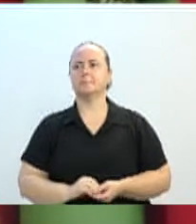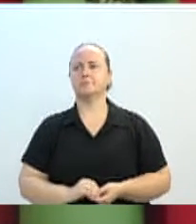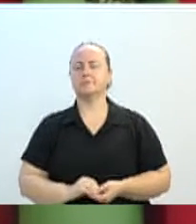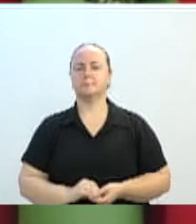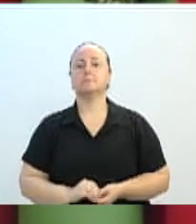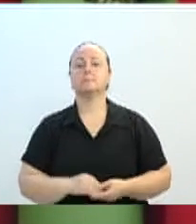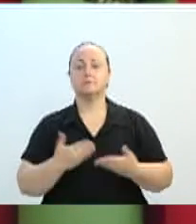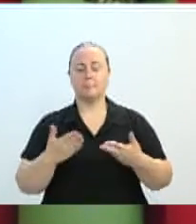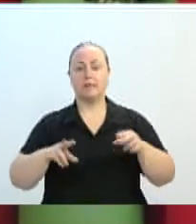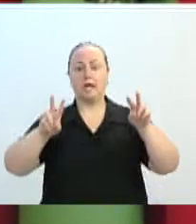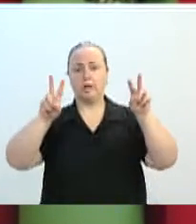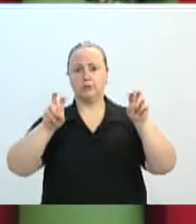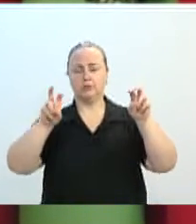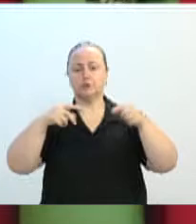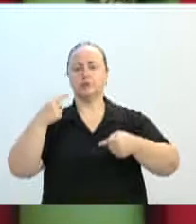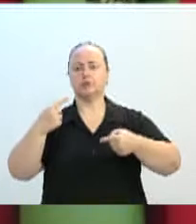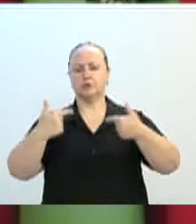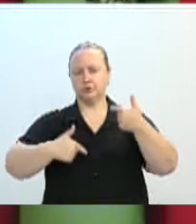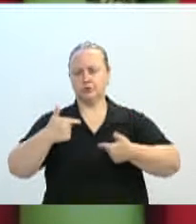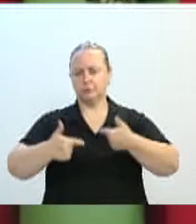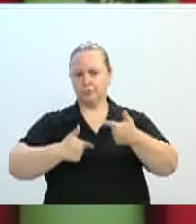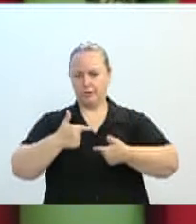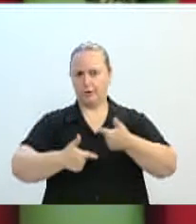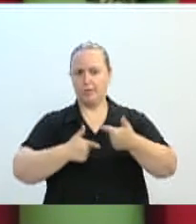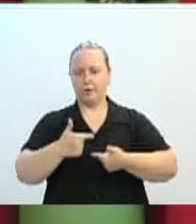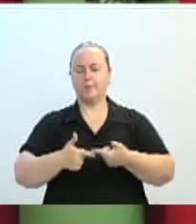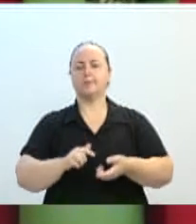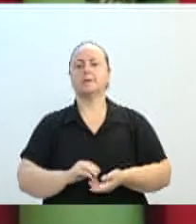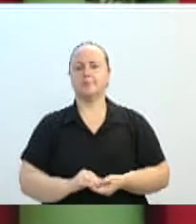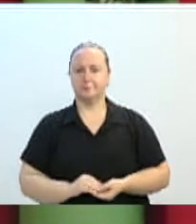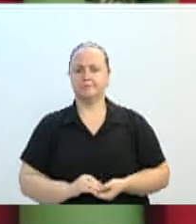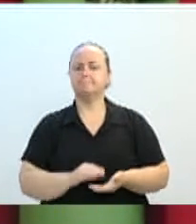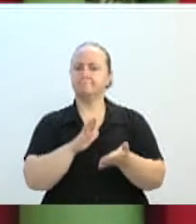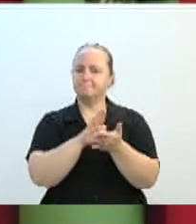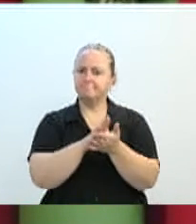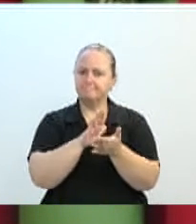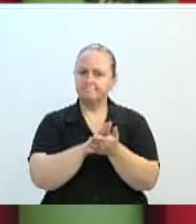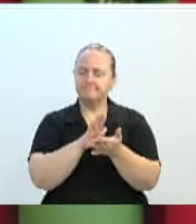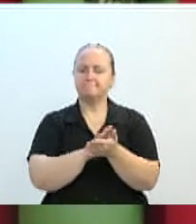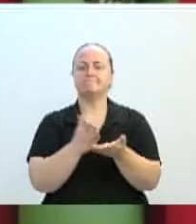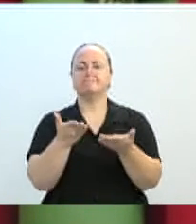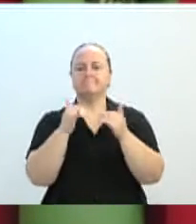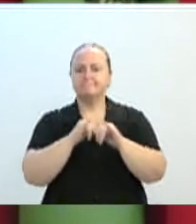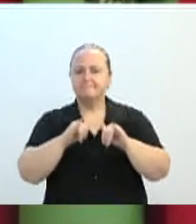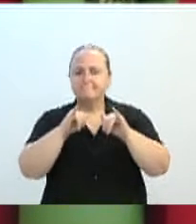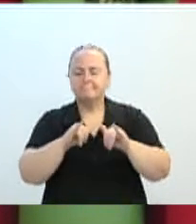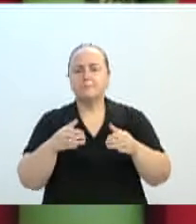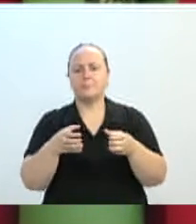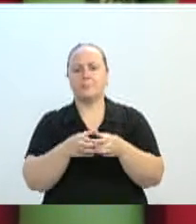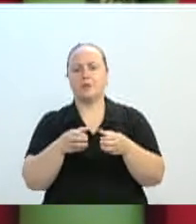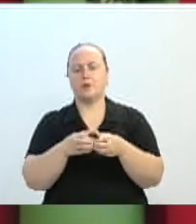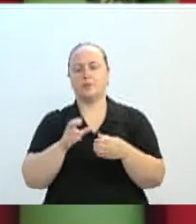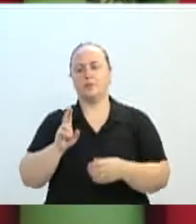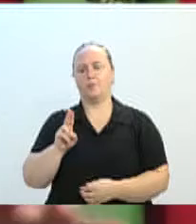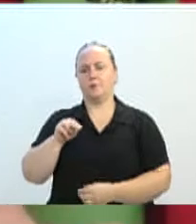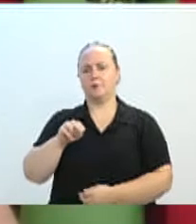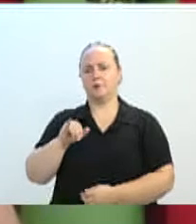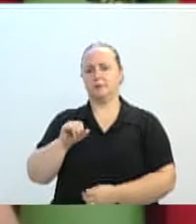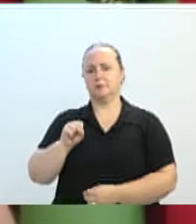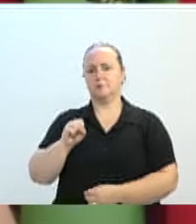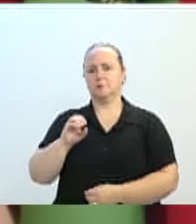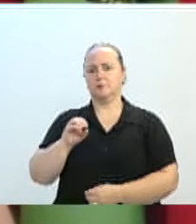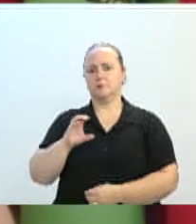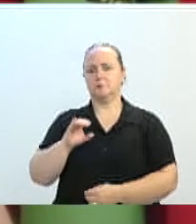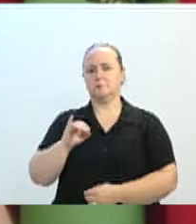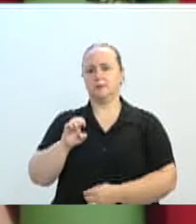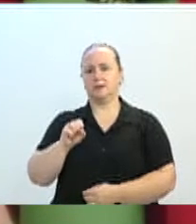de trabalho quero comunicar com muita alegria e complementar os a Sociesc que desenvolveram importante cartilha